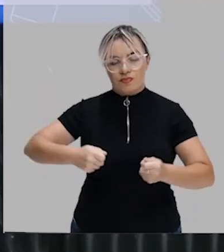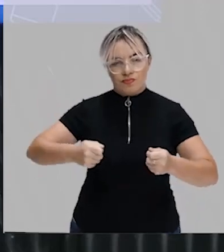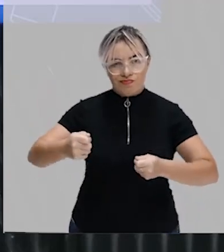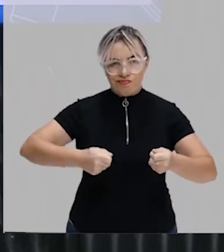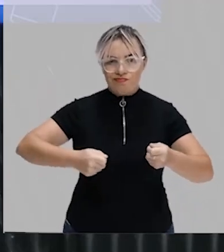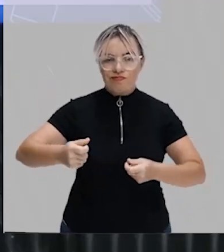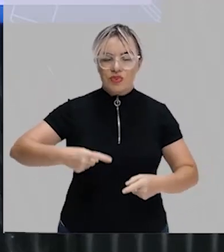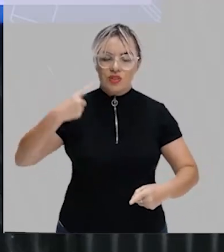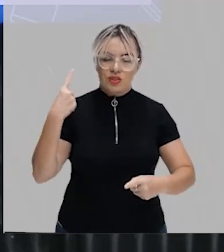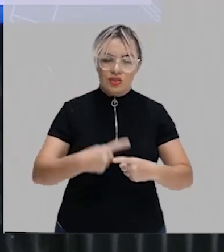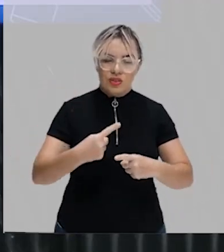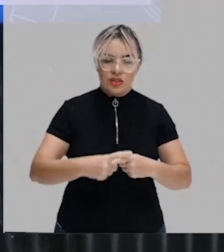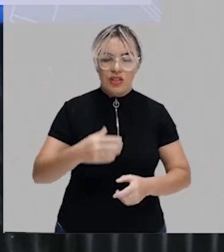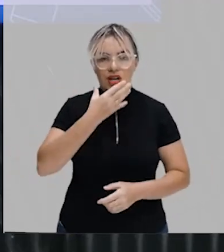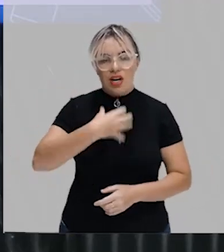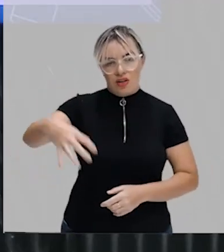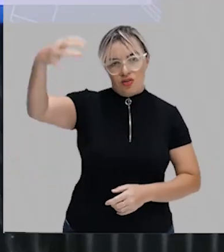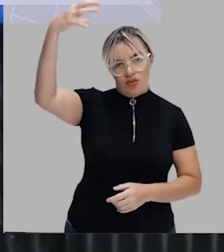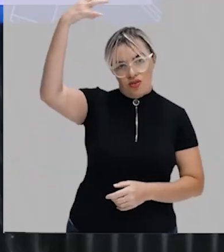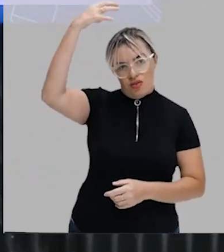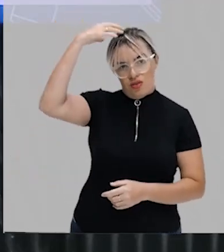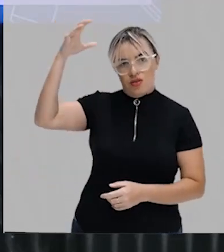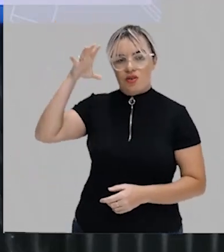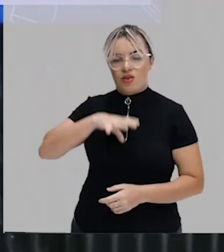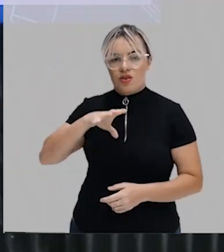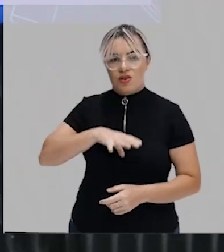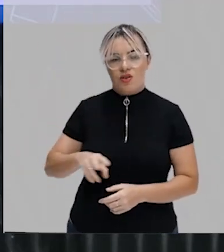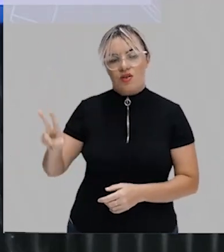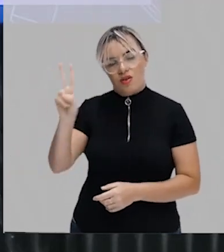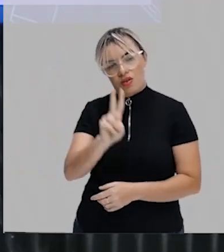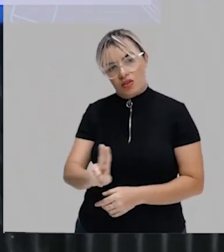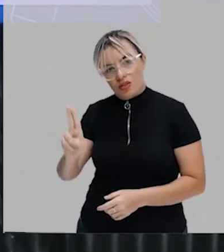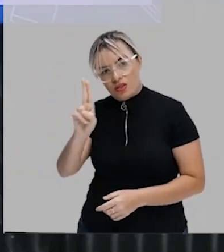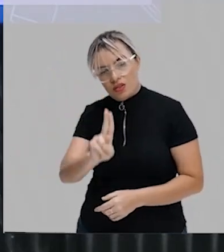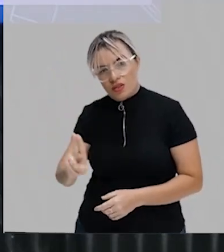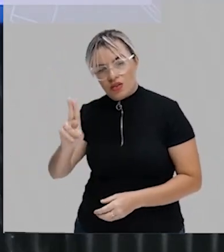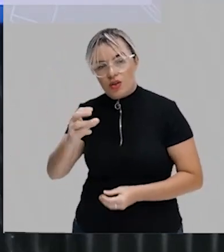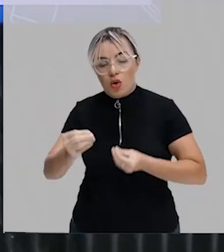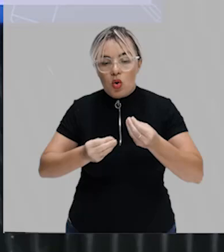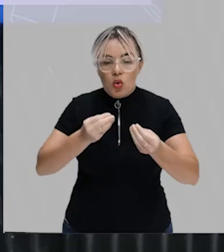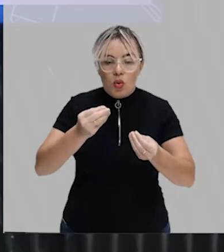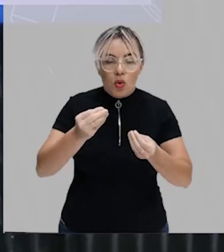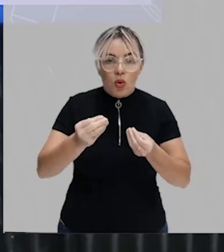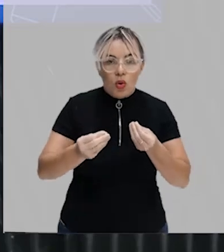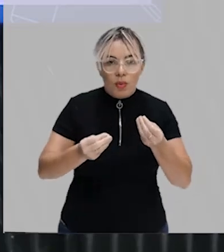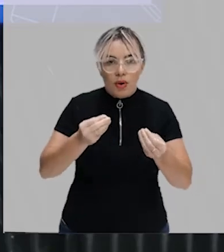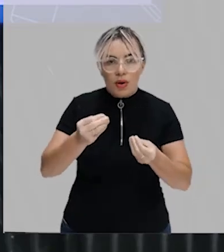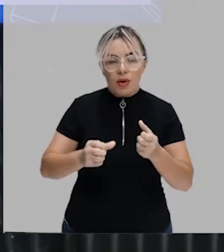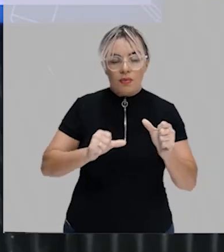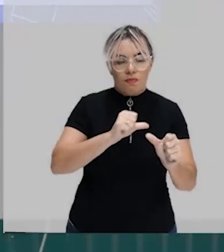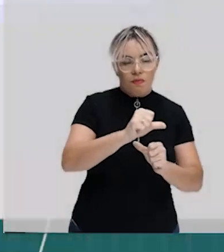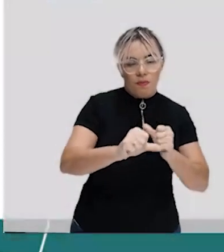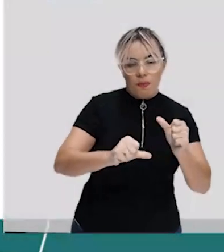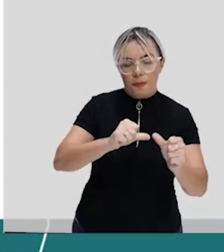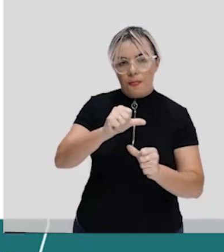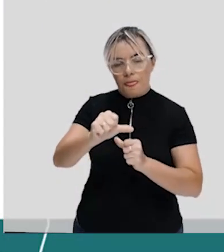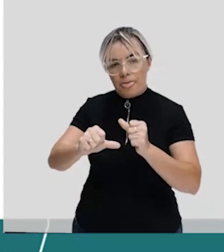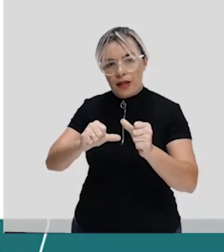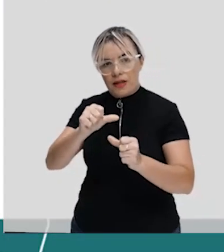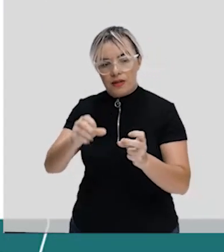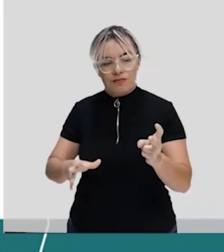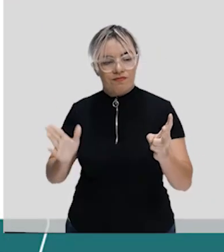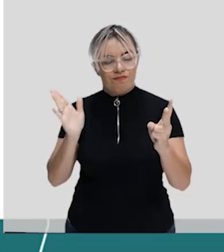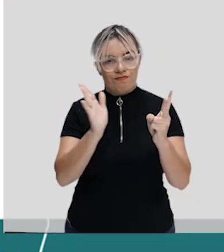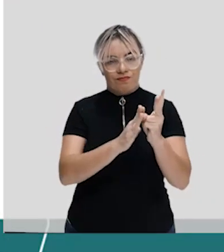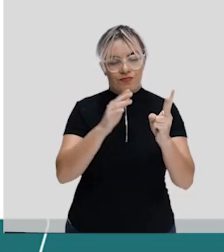porque a coroa portuguesa utiliza essa evangelização como uma forma de transformar esse